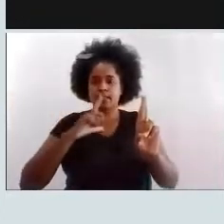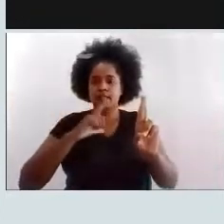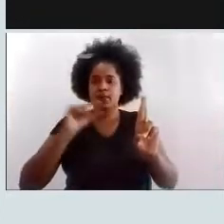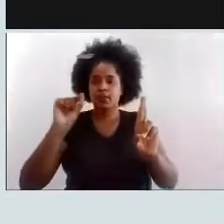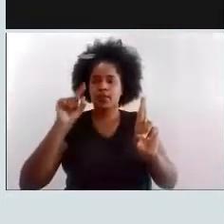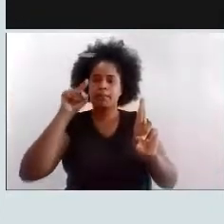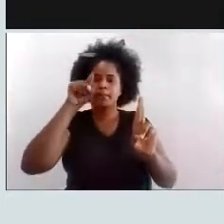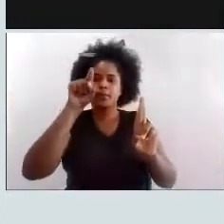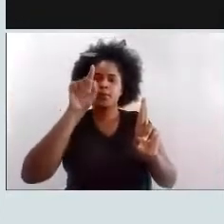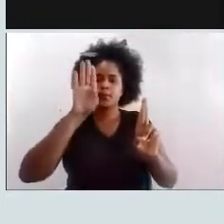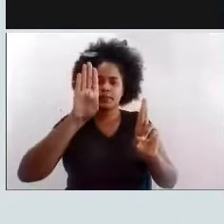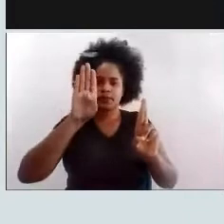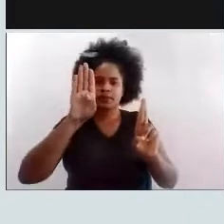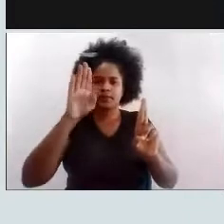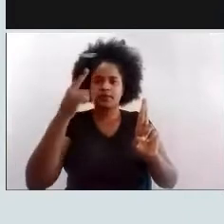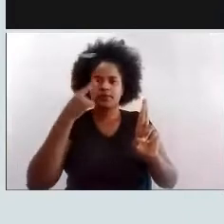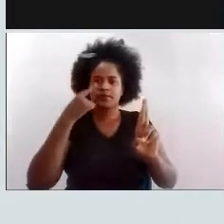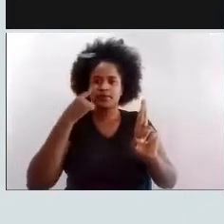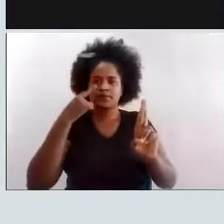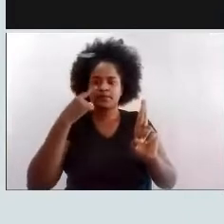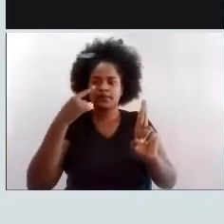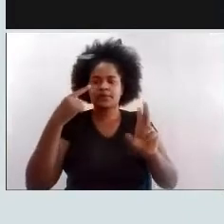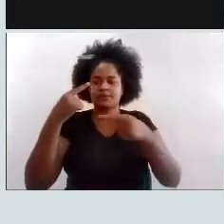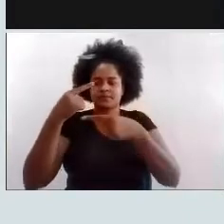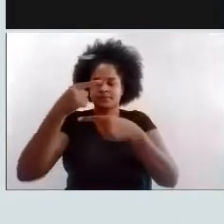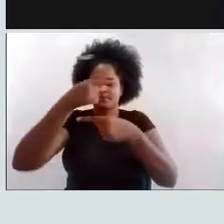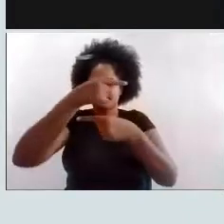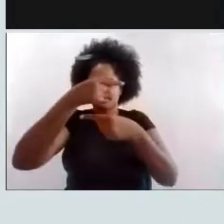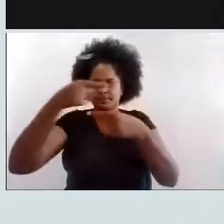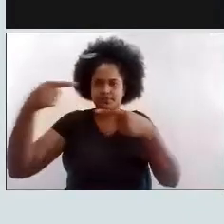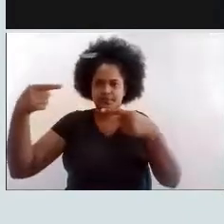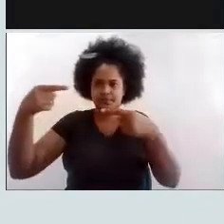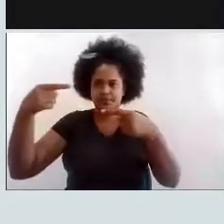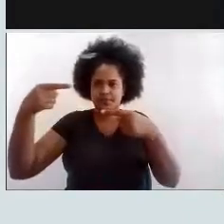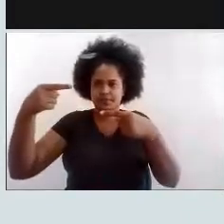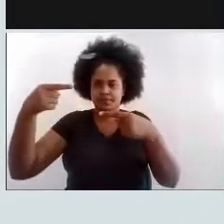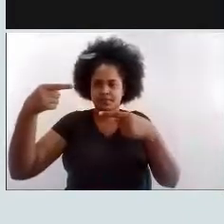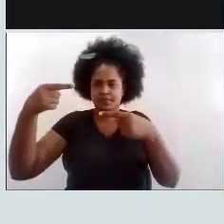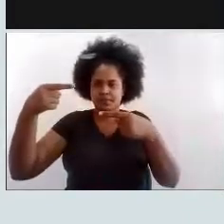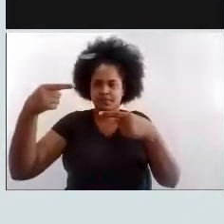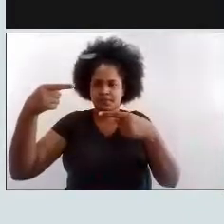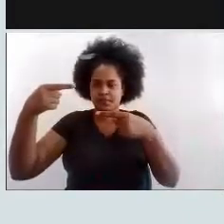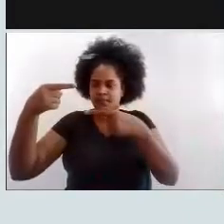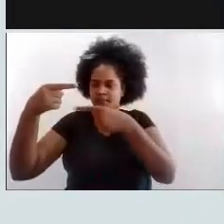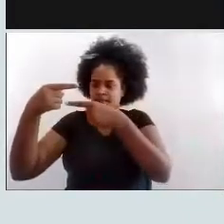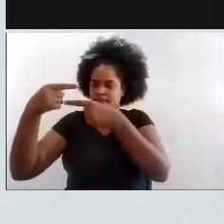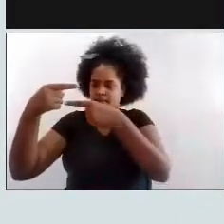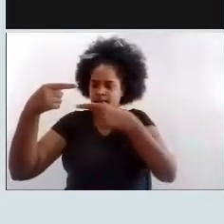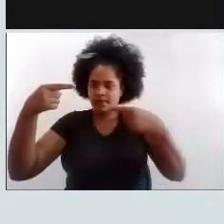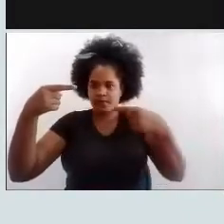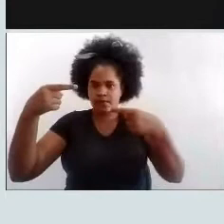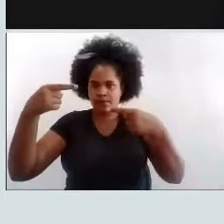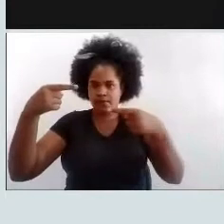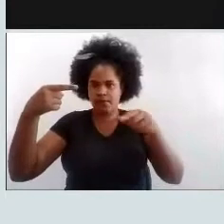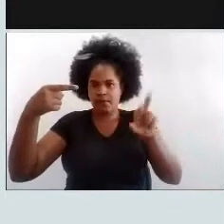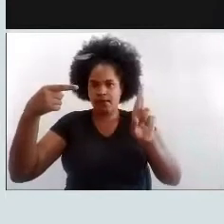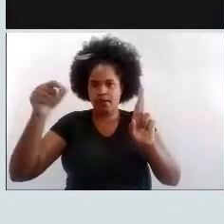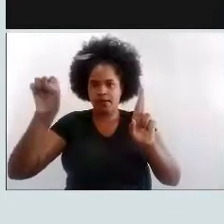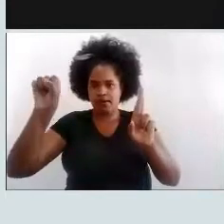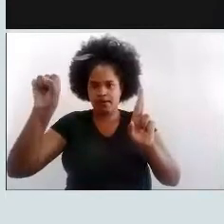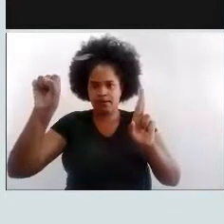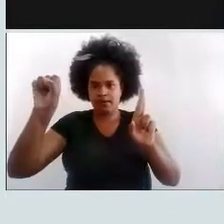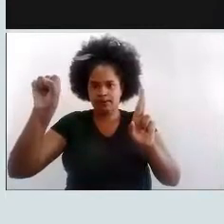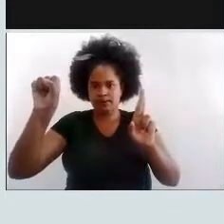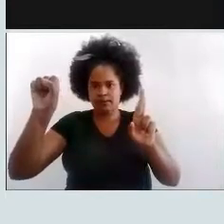dada, passa uma única reta paralela a R. Ou seja, esse ponto,